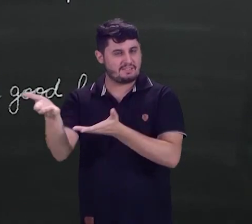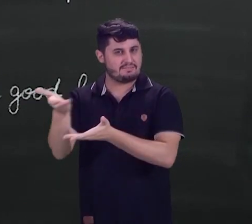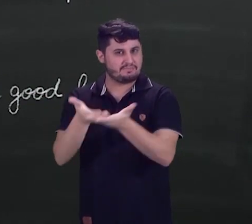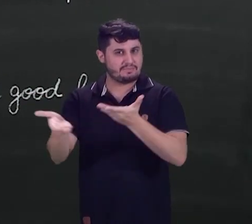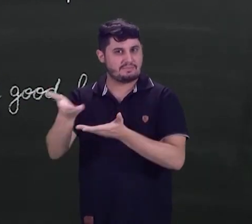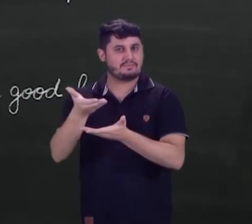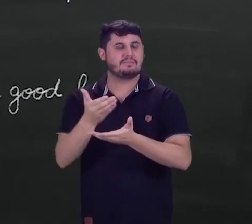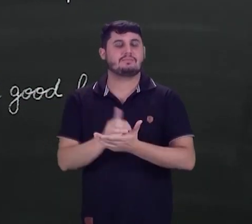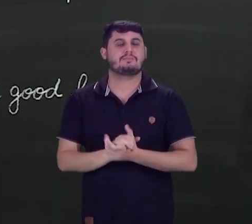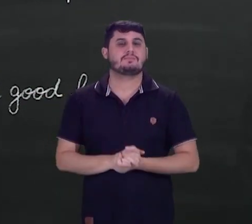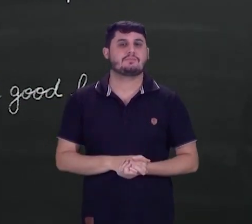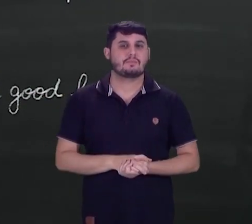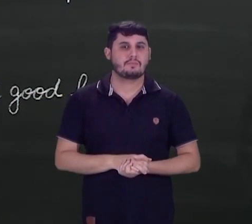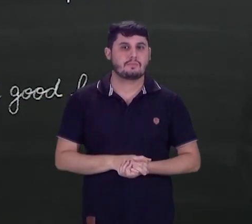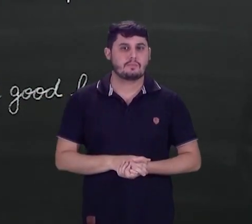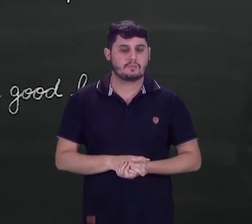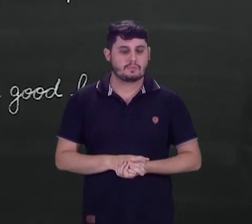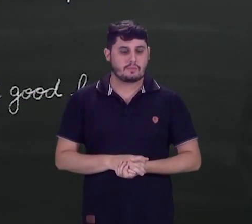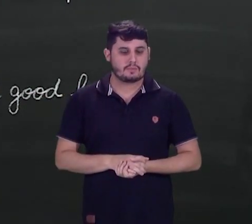E,